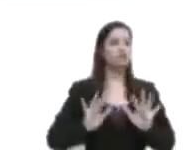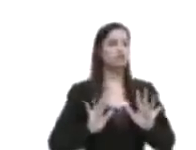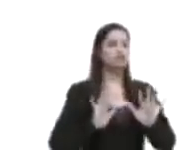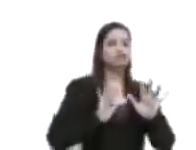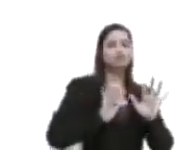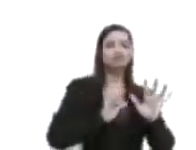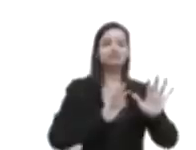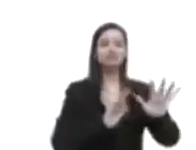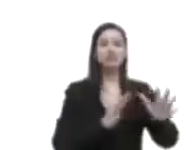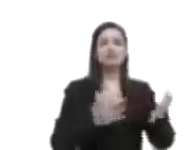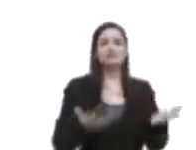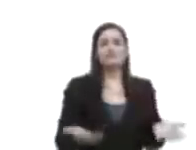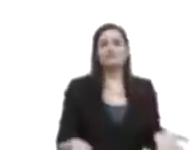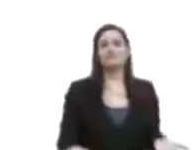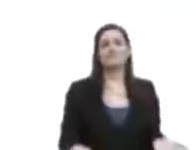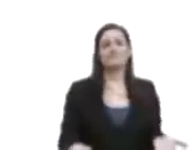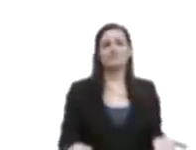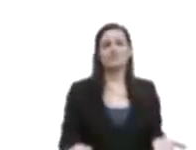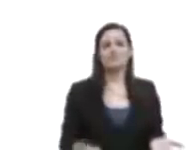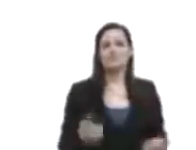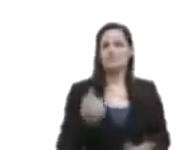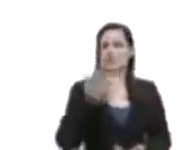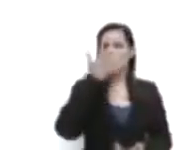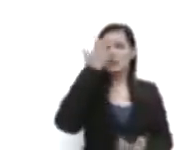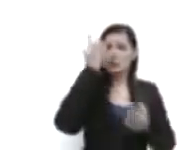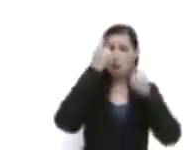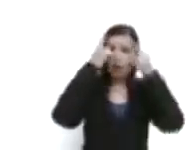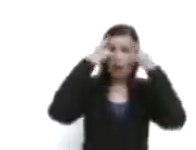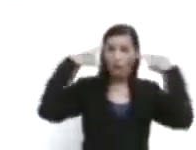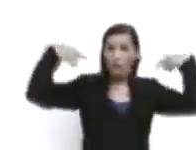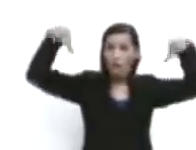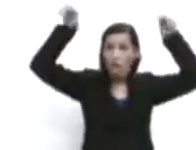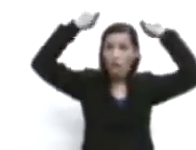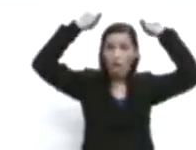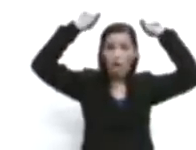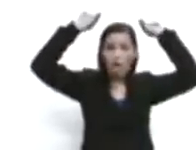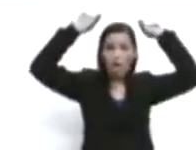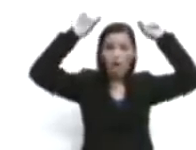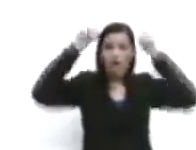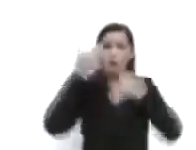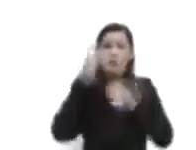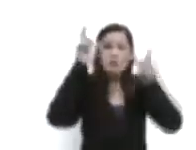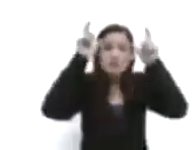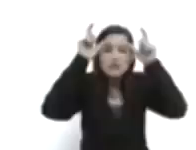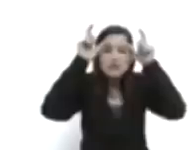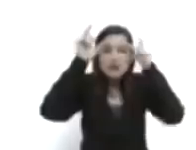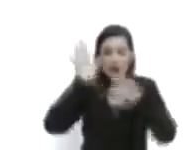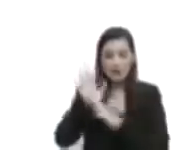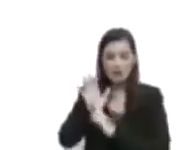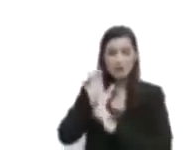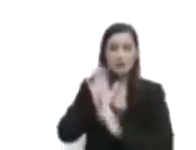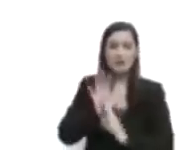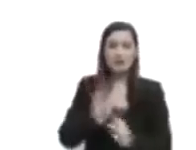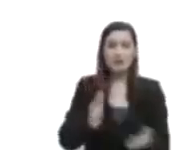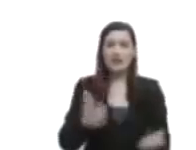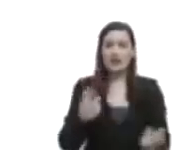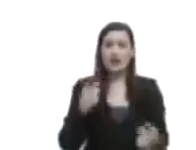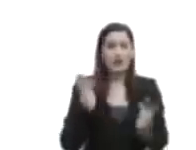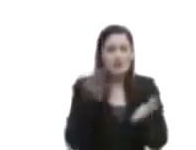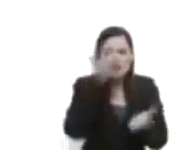com aquele santo sendo puxado por uma figura do demônio representa, ele não pode rir dessas